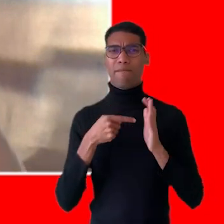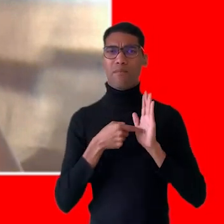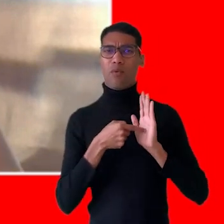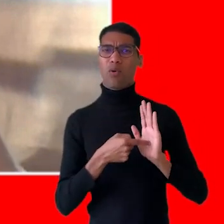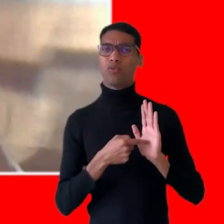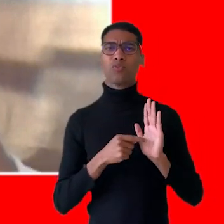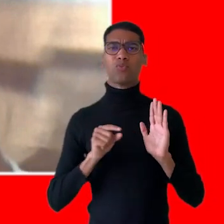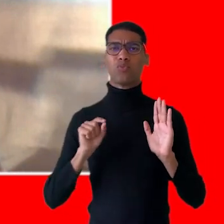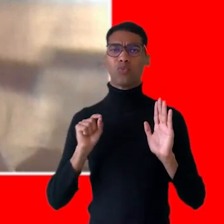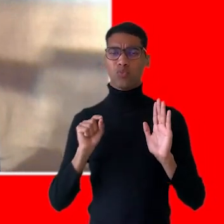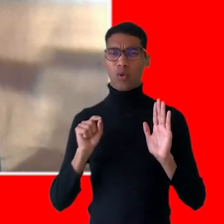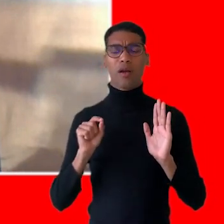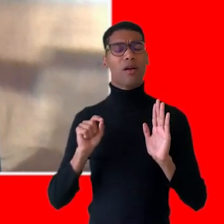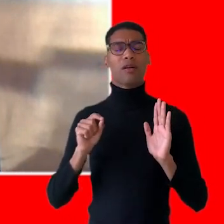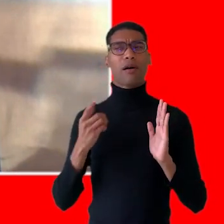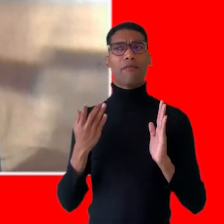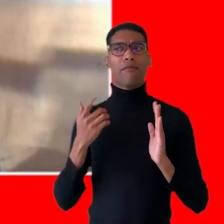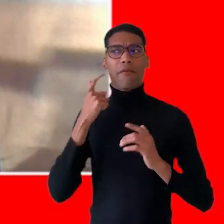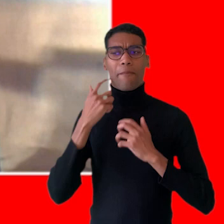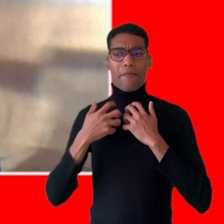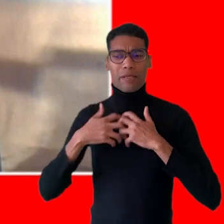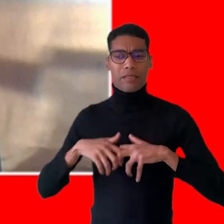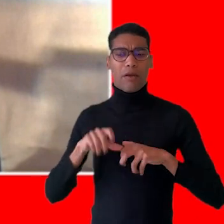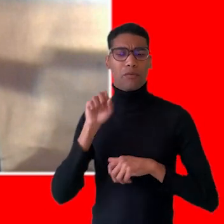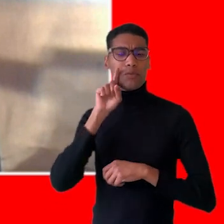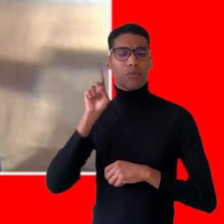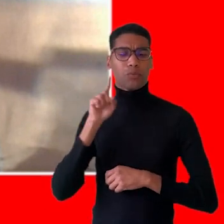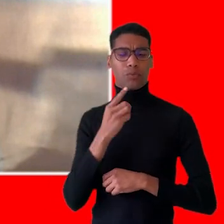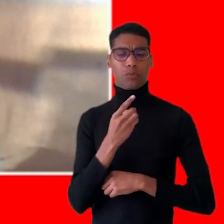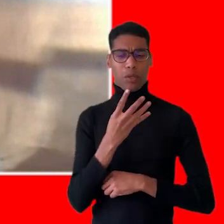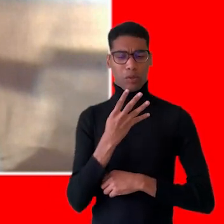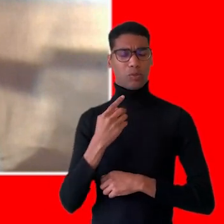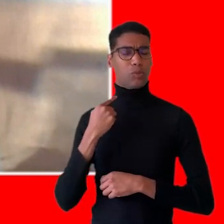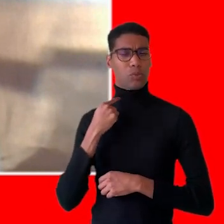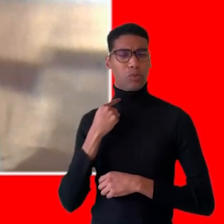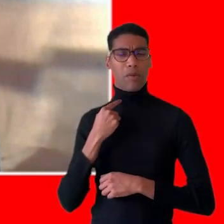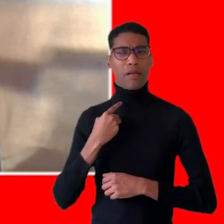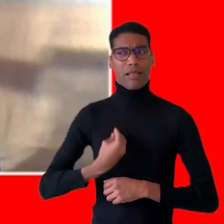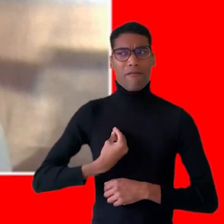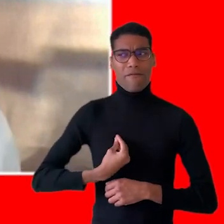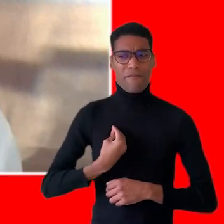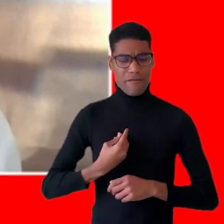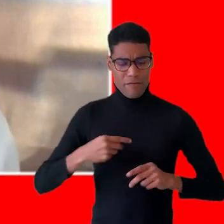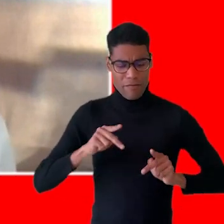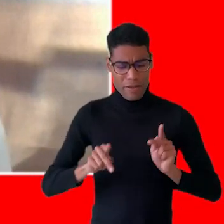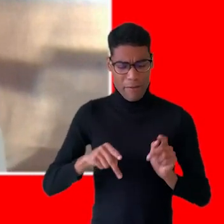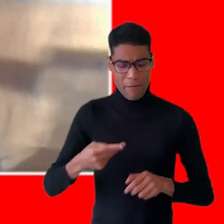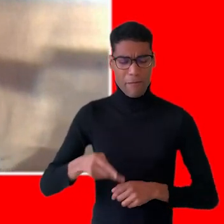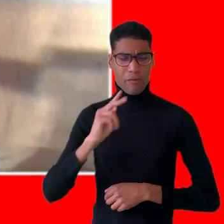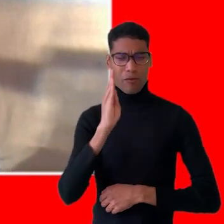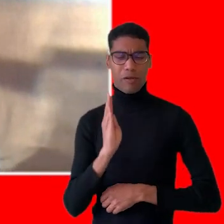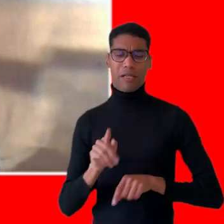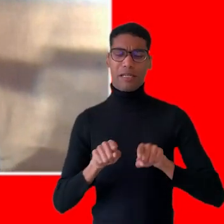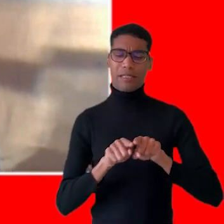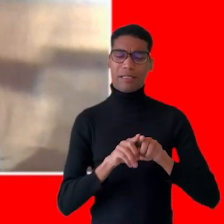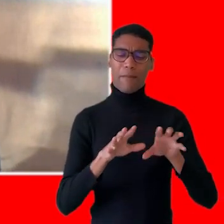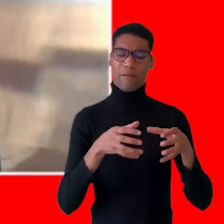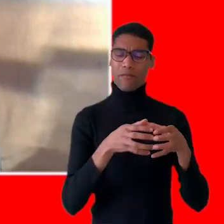questionando, né, a questão do 14 de maio, a situação da população brasileira, mas também o Bloco